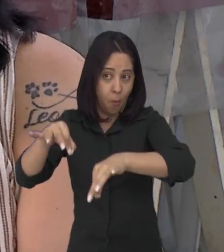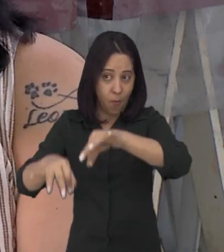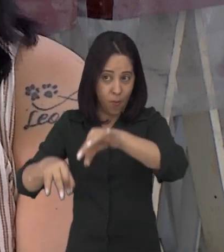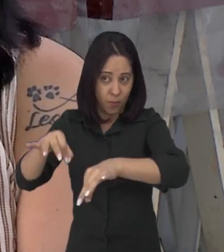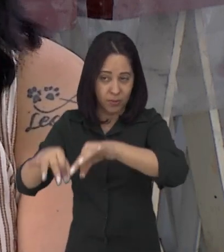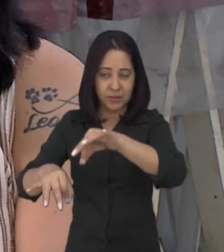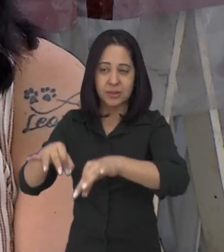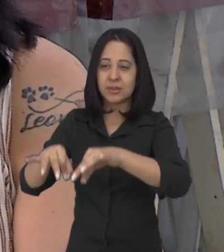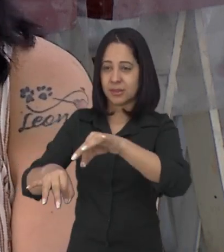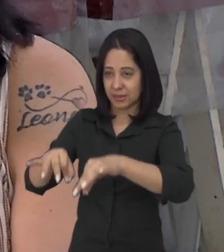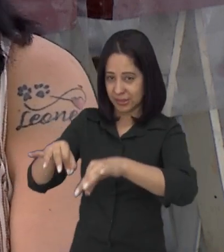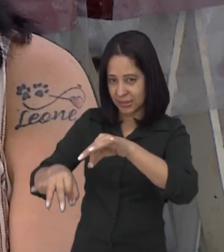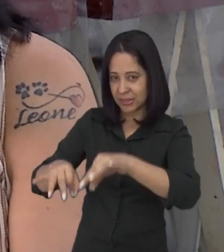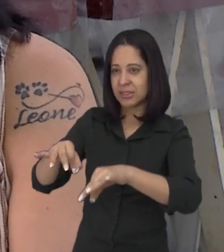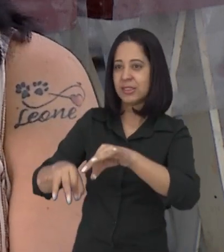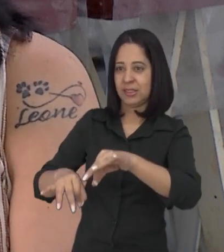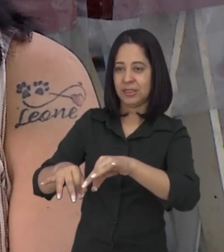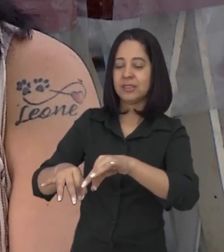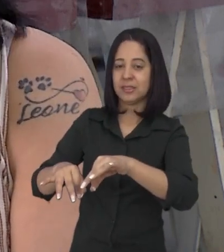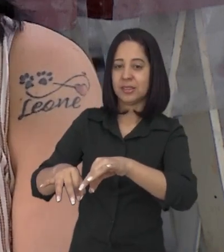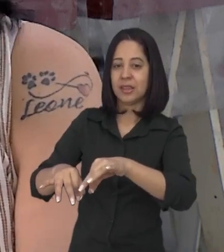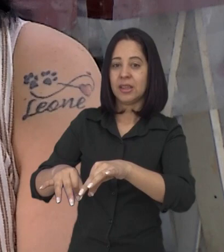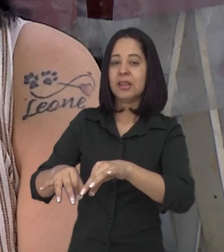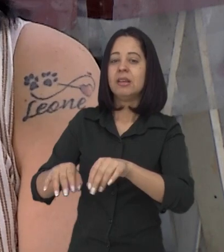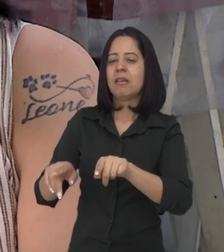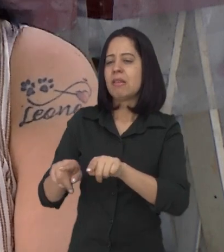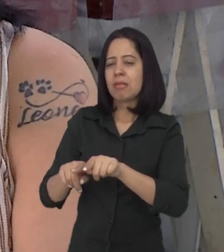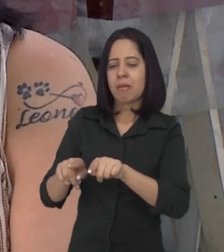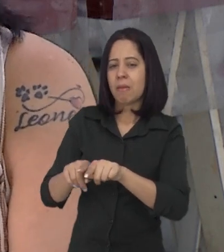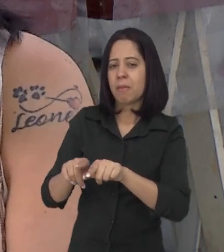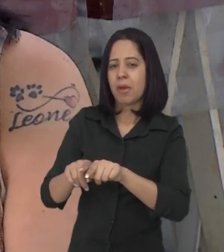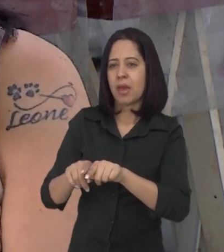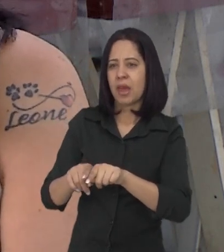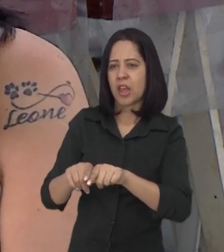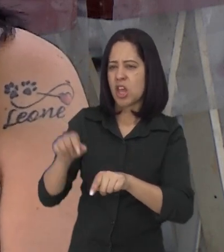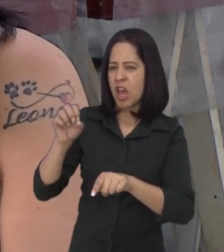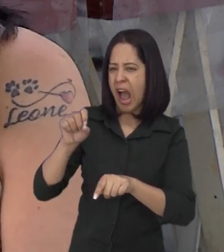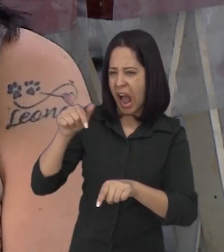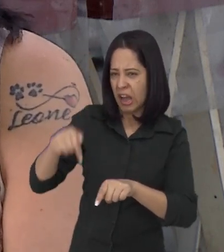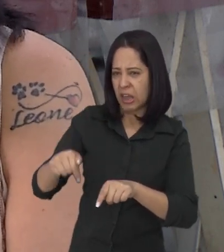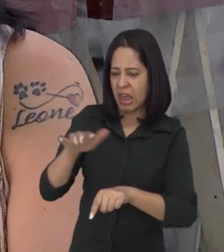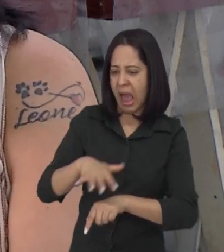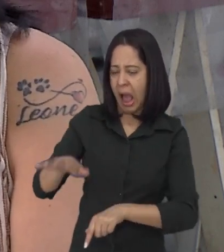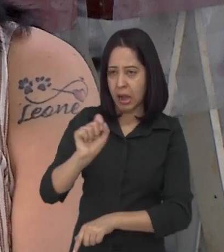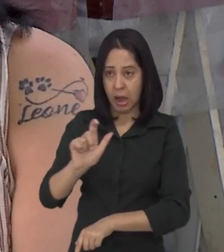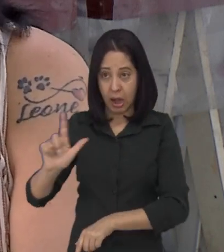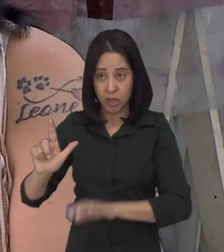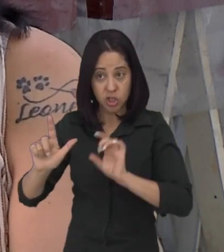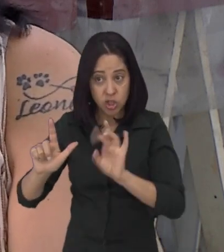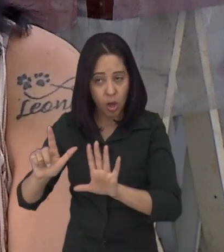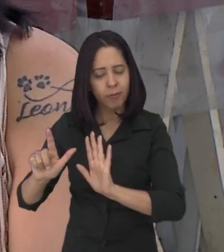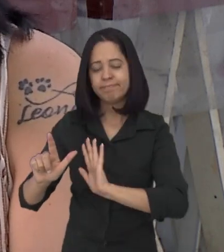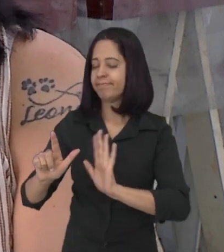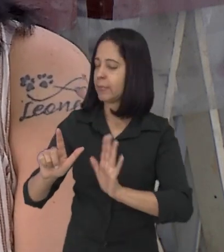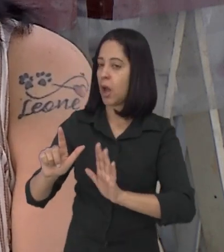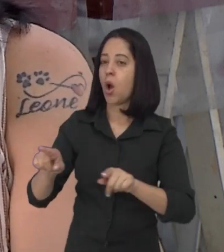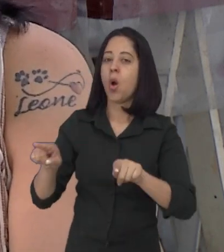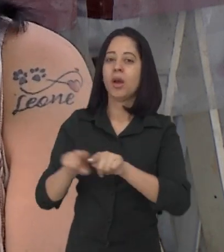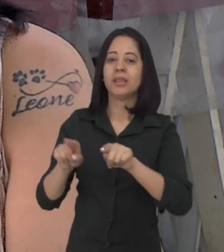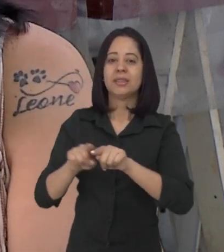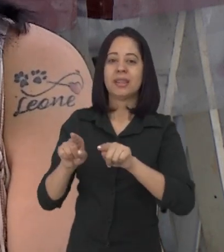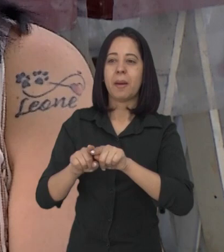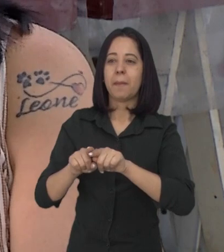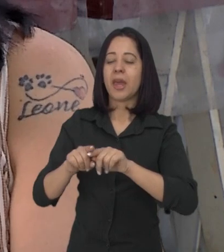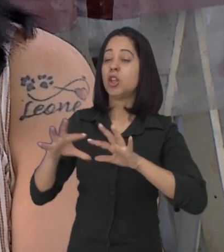oficinas pretendidas à comunidade, e não só aqui da região Zona Leste, mas também